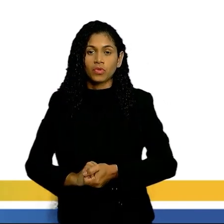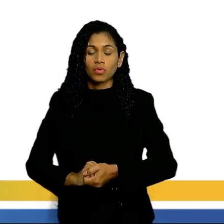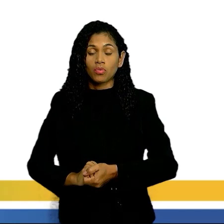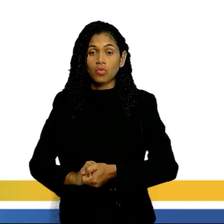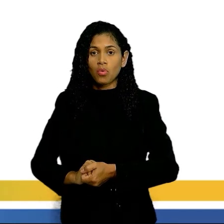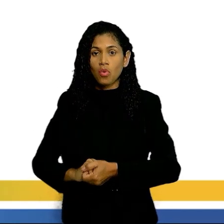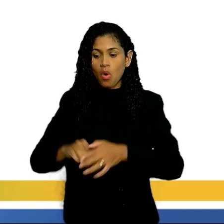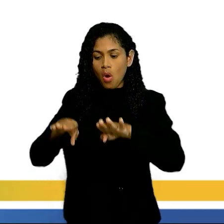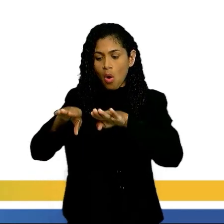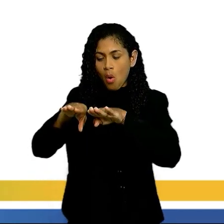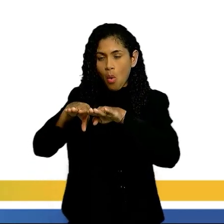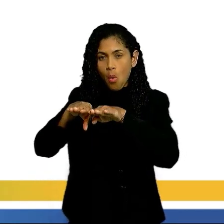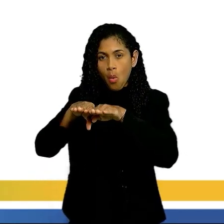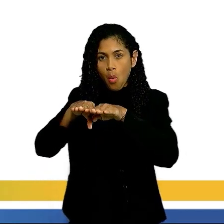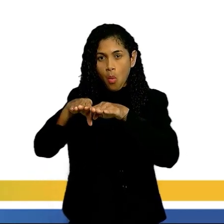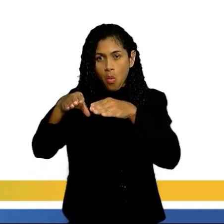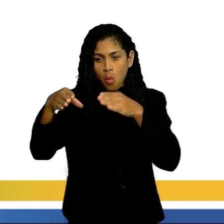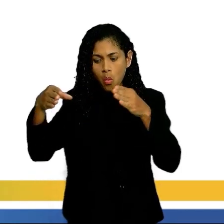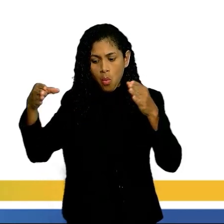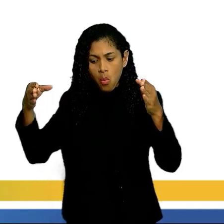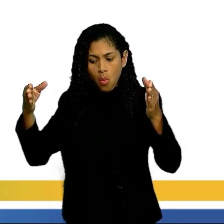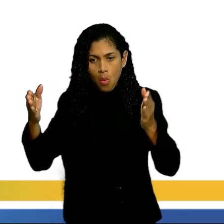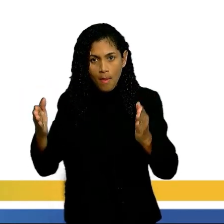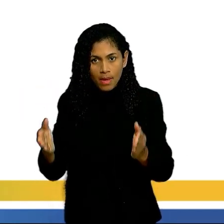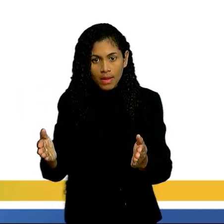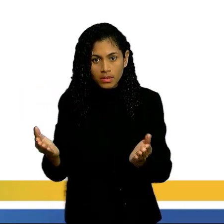de um prisma reto